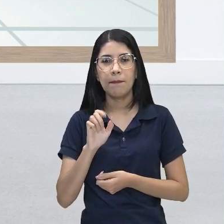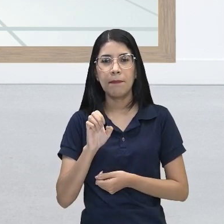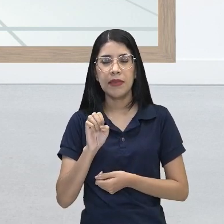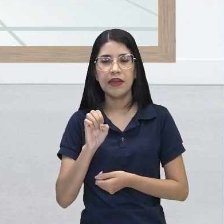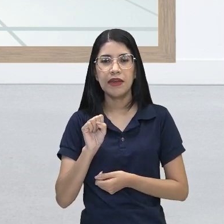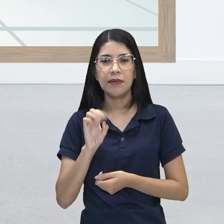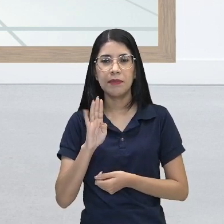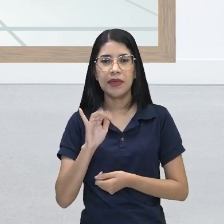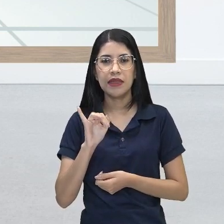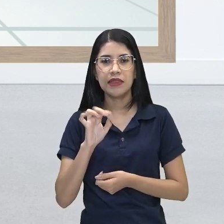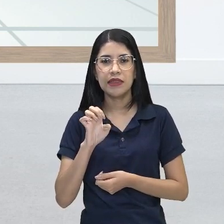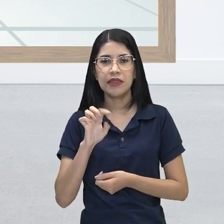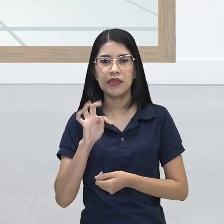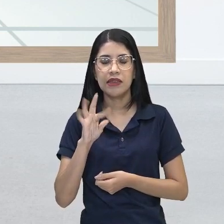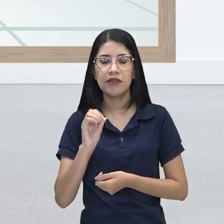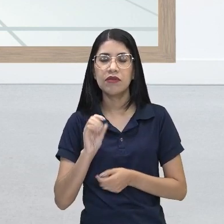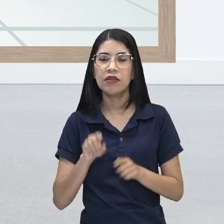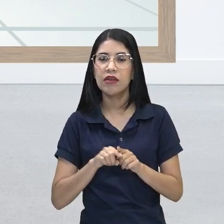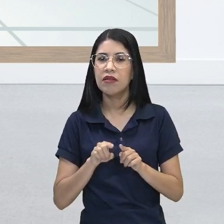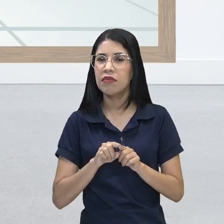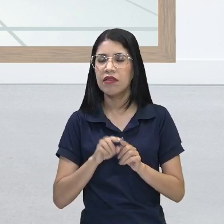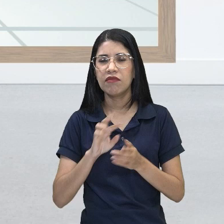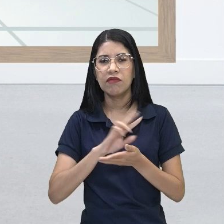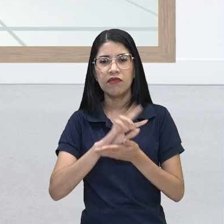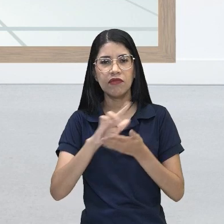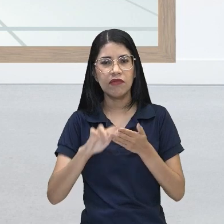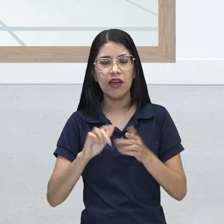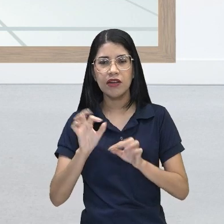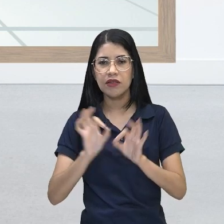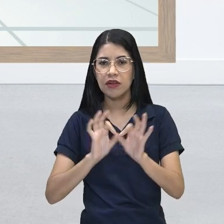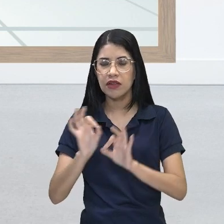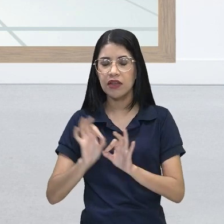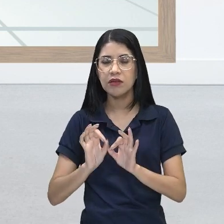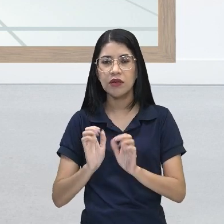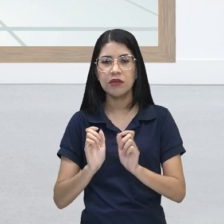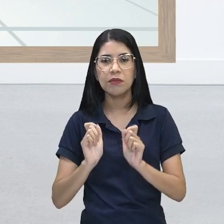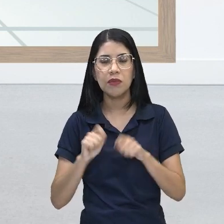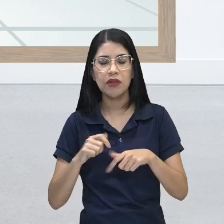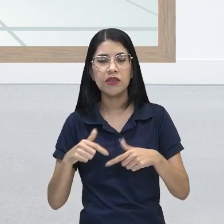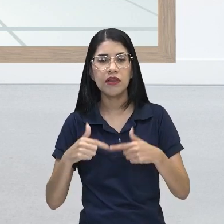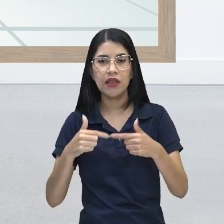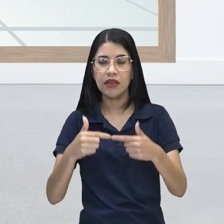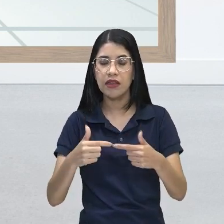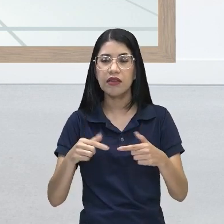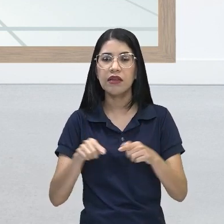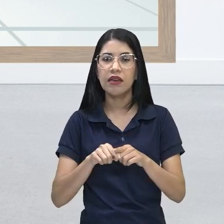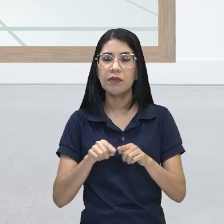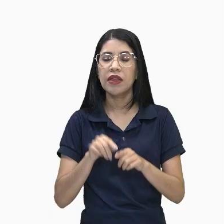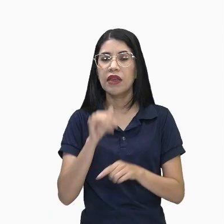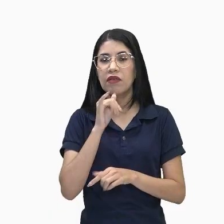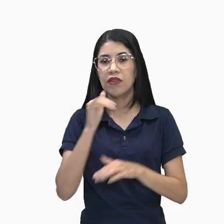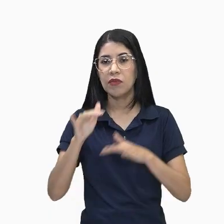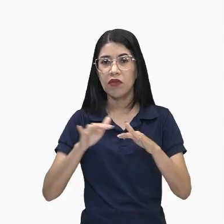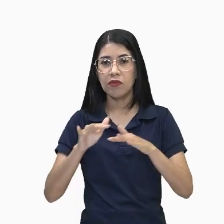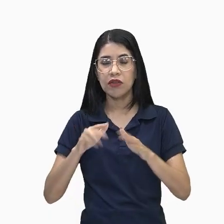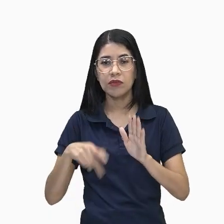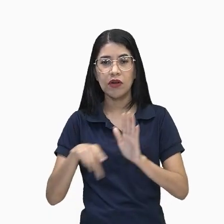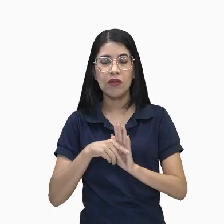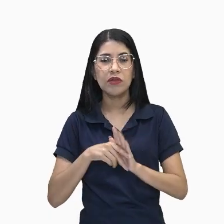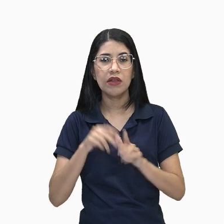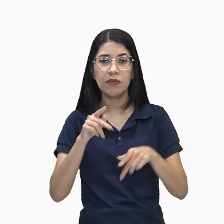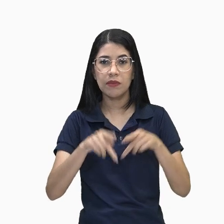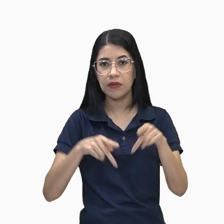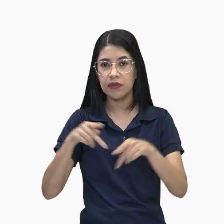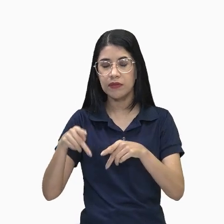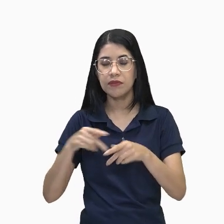ou outras formas de organização ou de engajamento cívico, os movimentos populares, por exemplo. Muito bem,